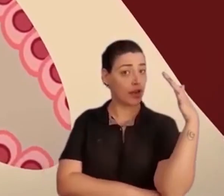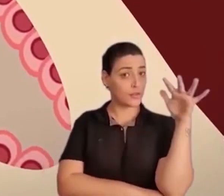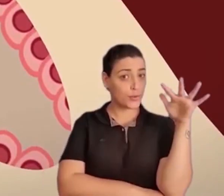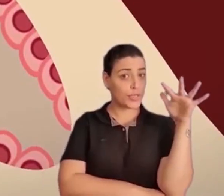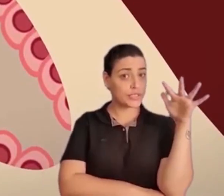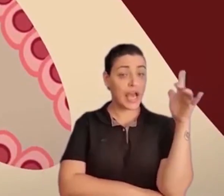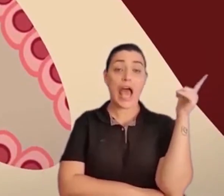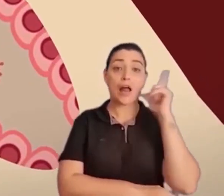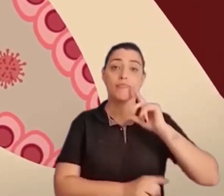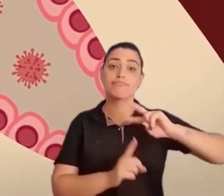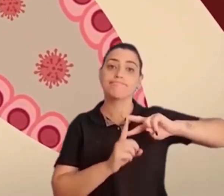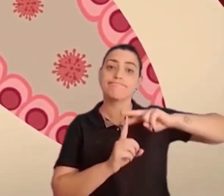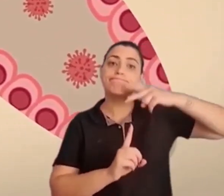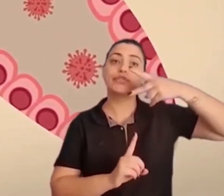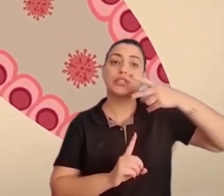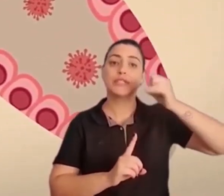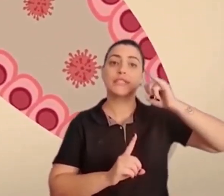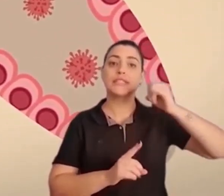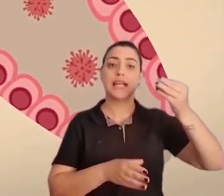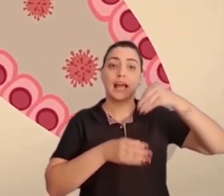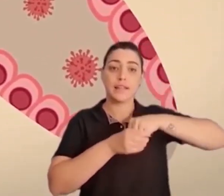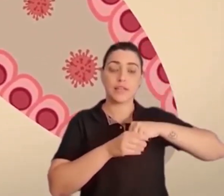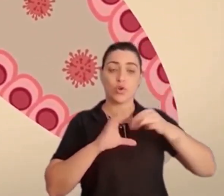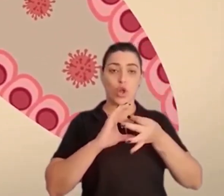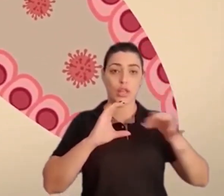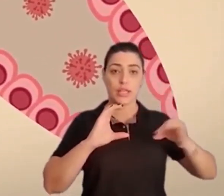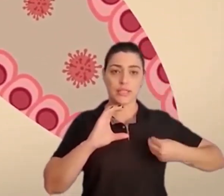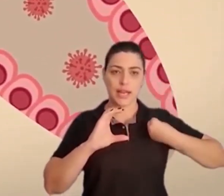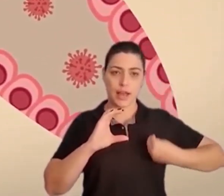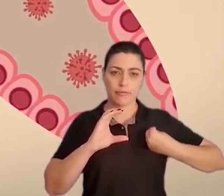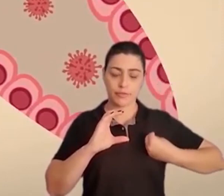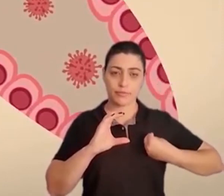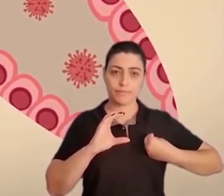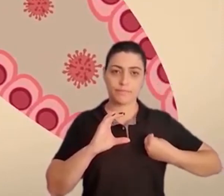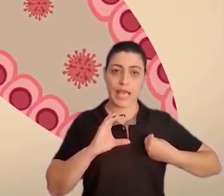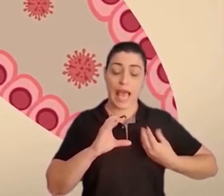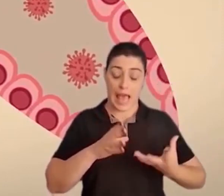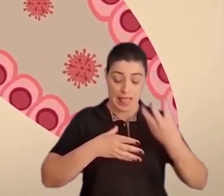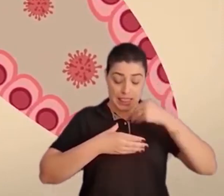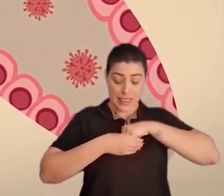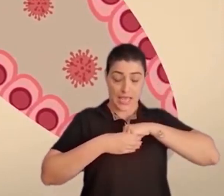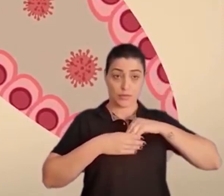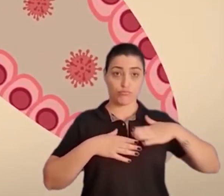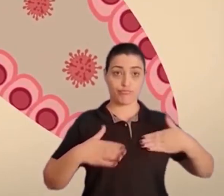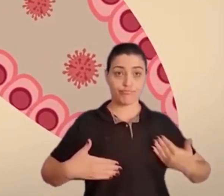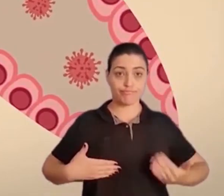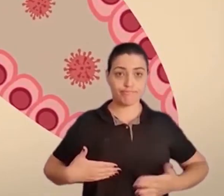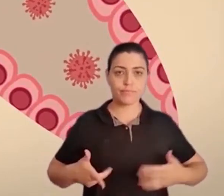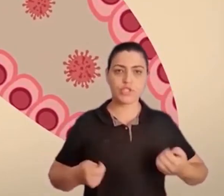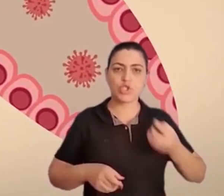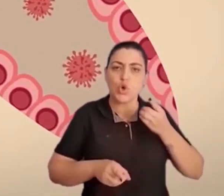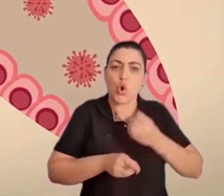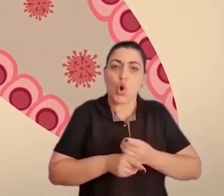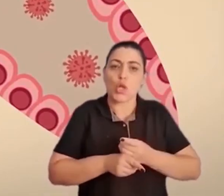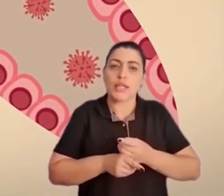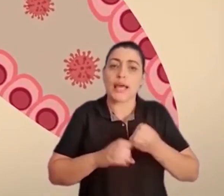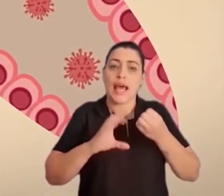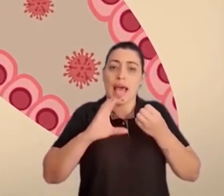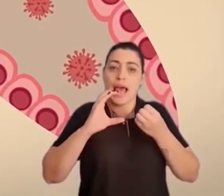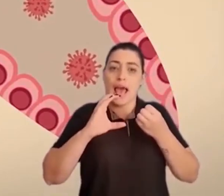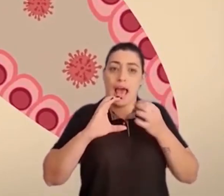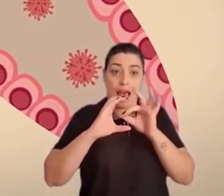conseguem se reproduzir quando entram em uma célula viva. Uma vez dentro do corpo humano, ele preciso encontrar uma célula que